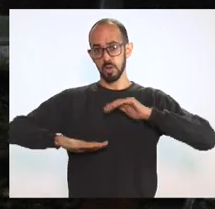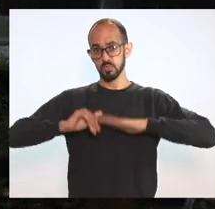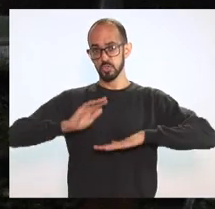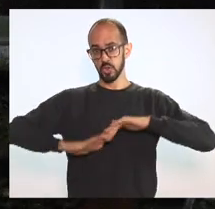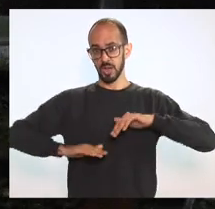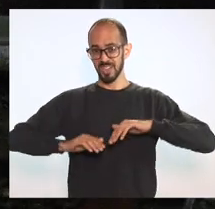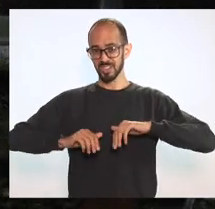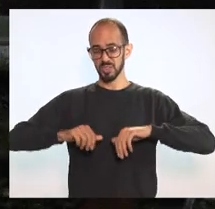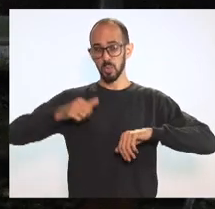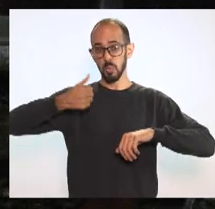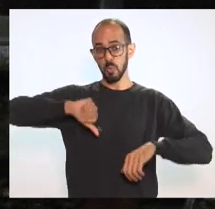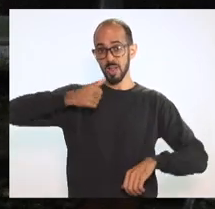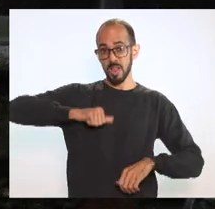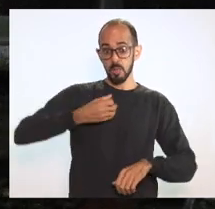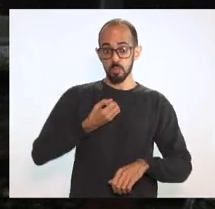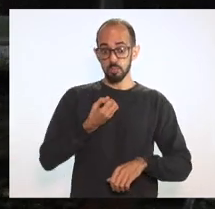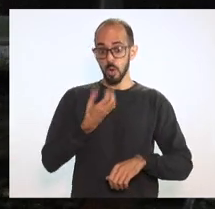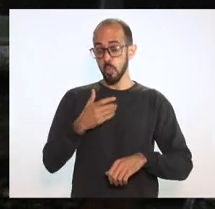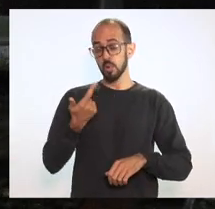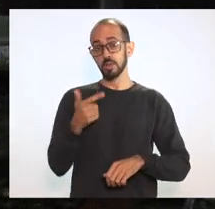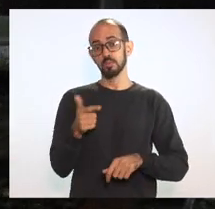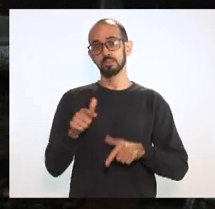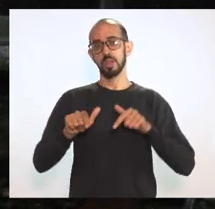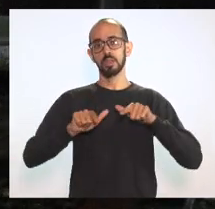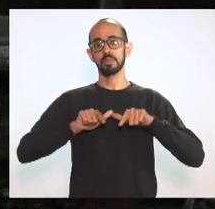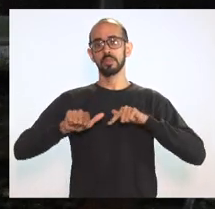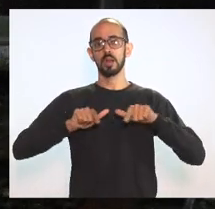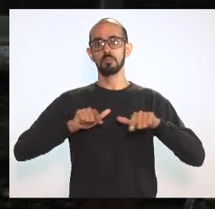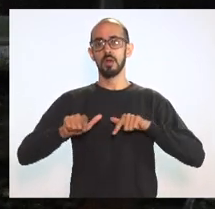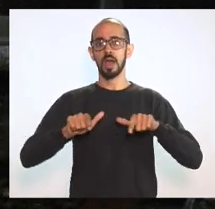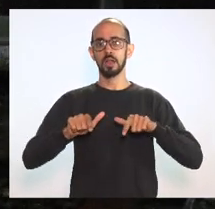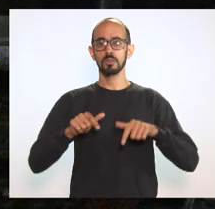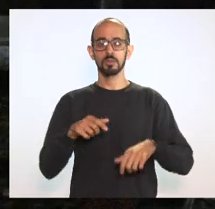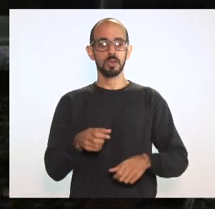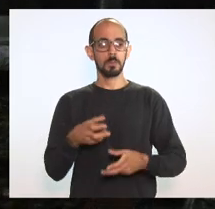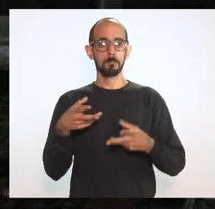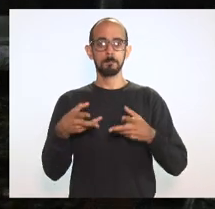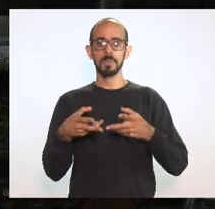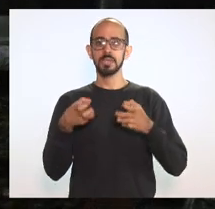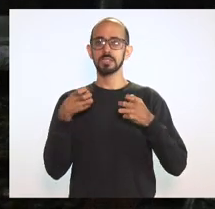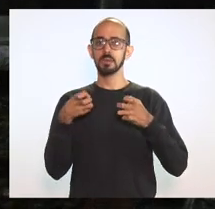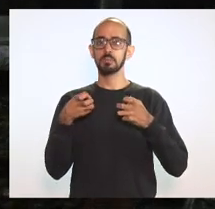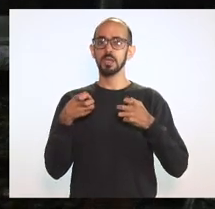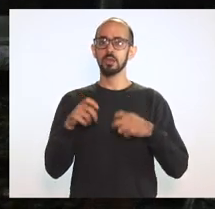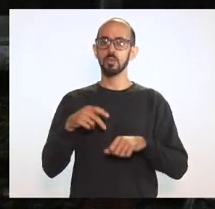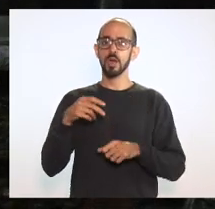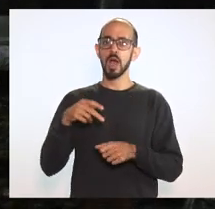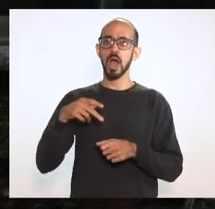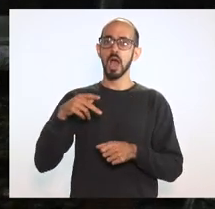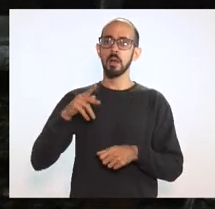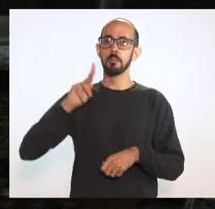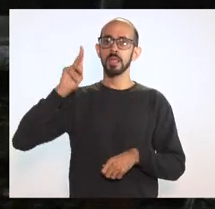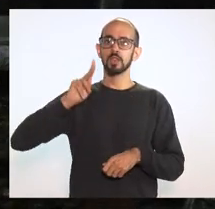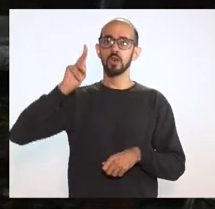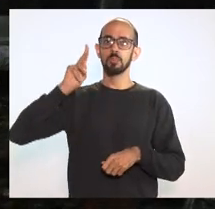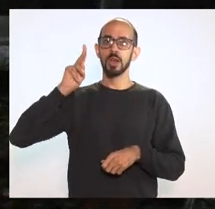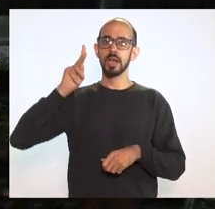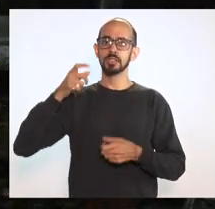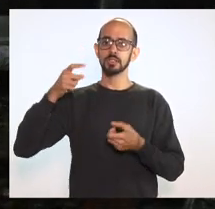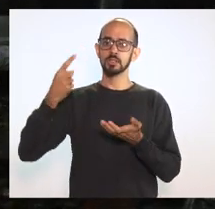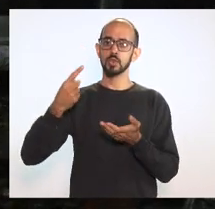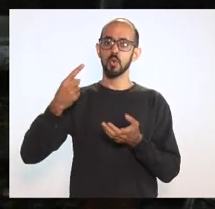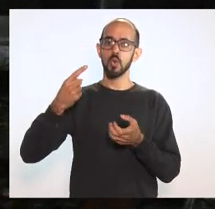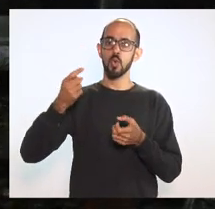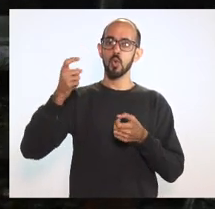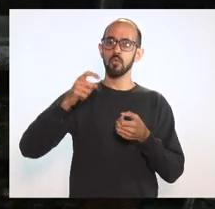qualificados, desempregados, assistindo a Petrobras contratar empresas que vão